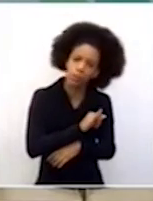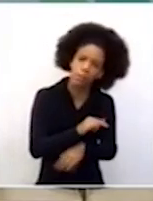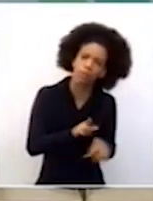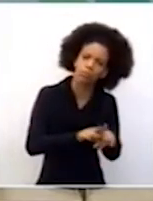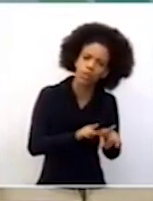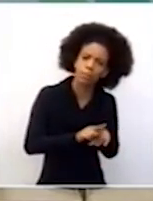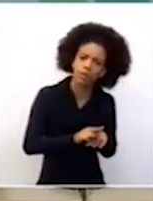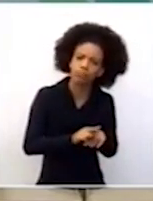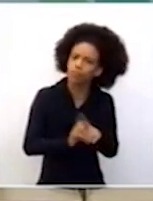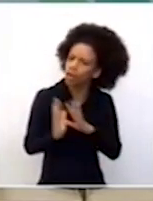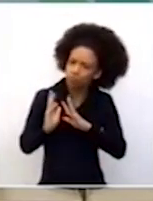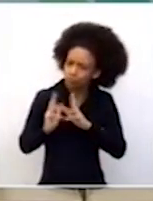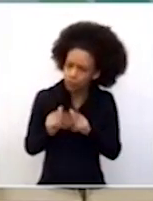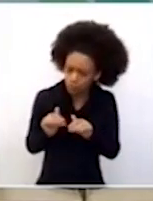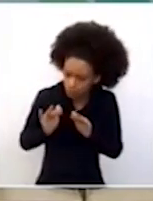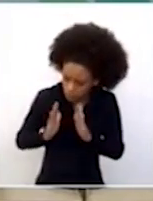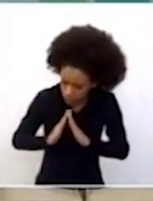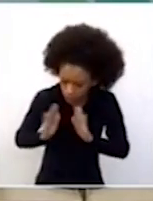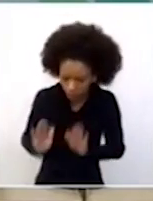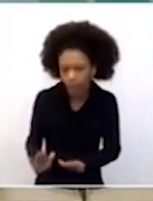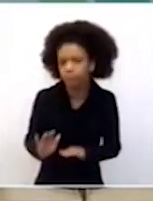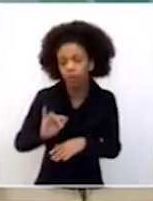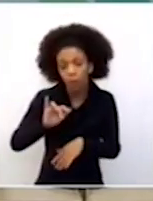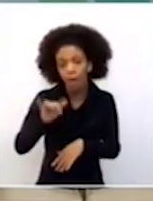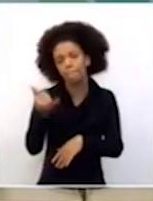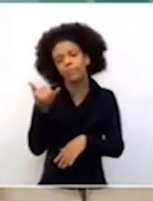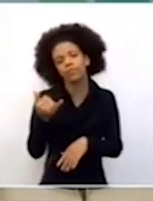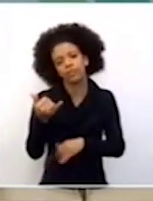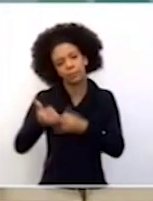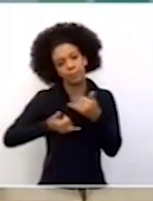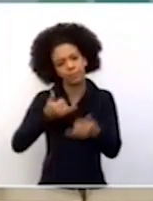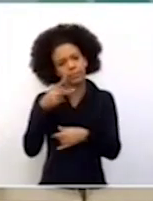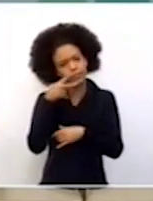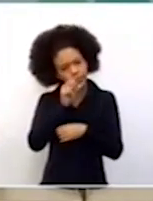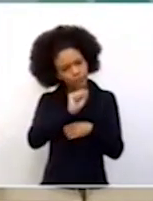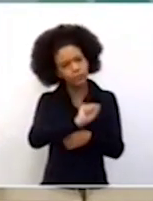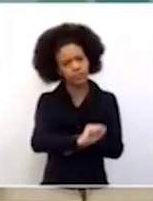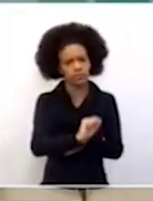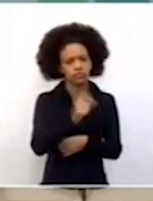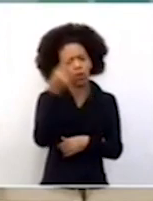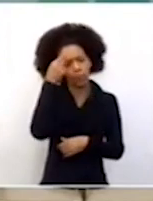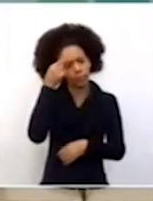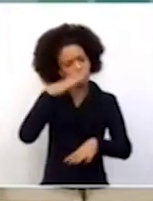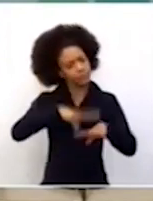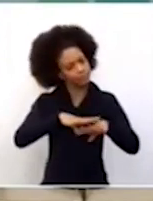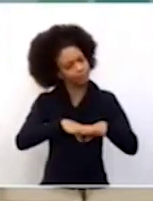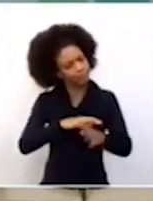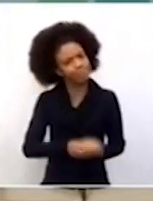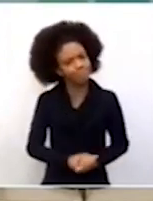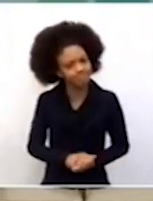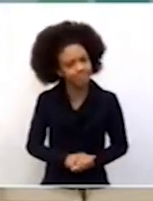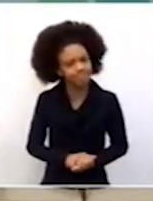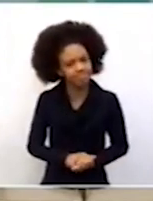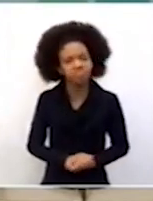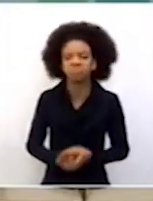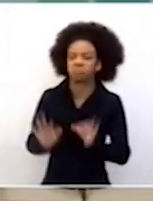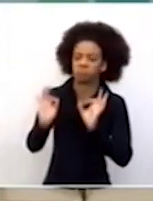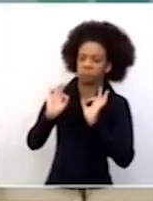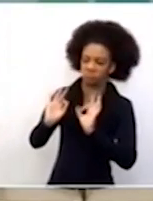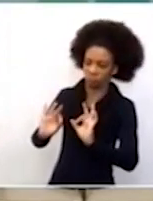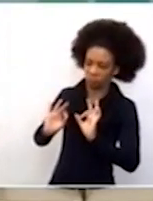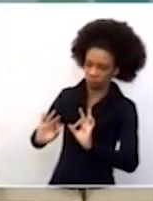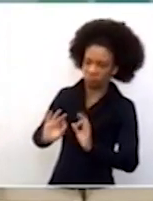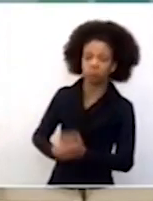né? Tá todo mundo em casa, então vamos aproveitar para brincar e fortalecer essa questão do pensamento matemático. Perfeito, é isso